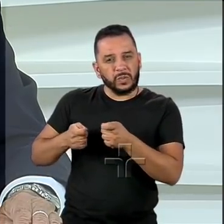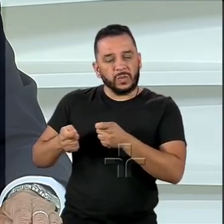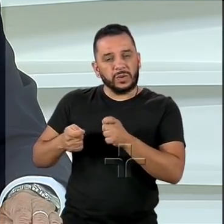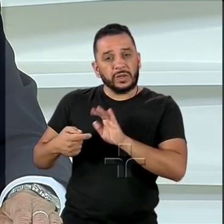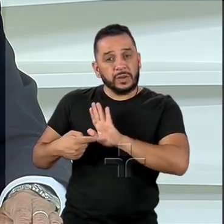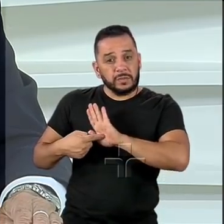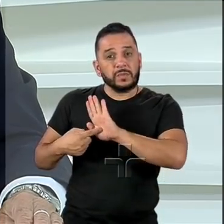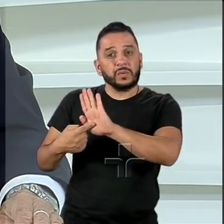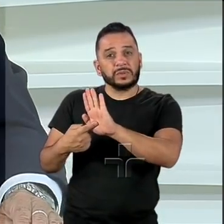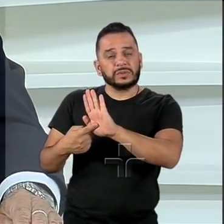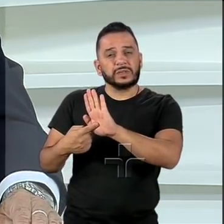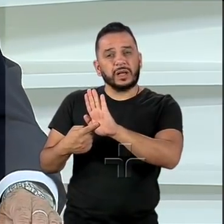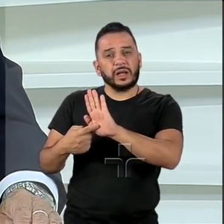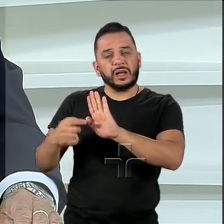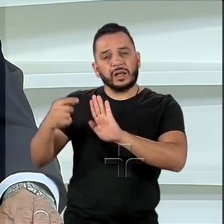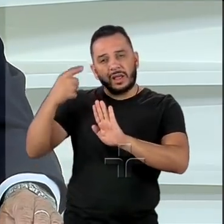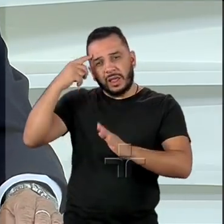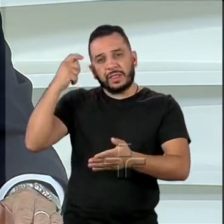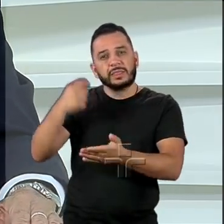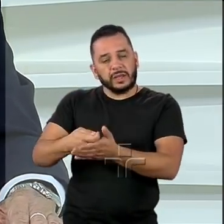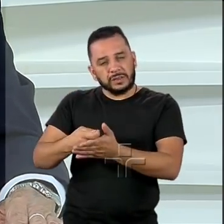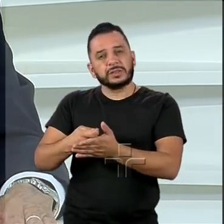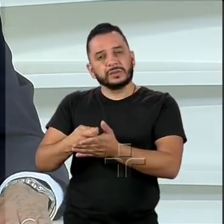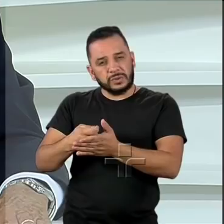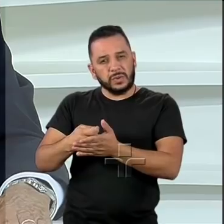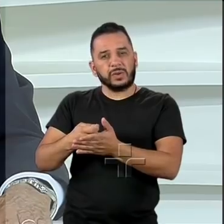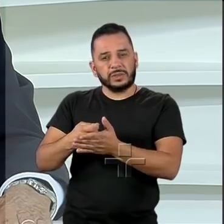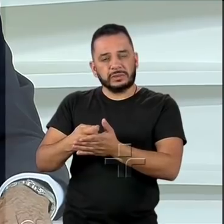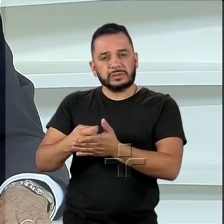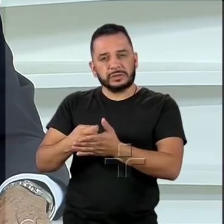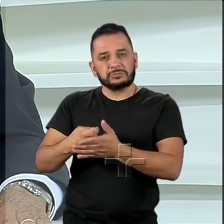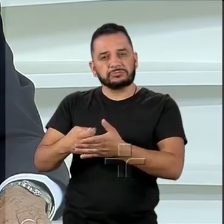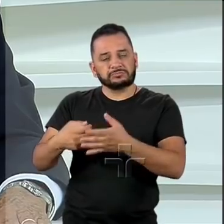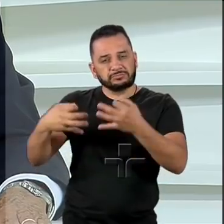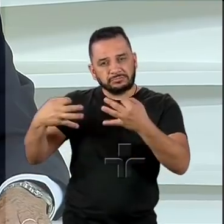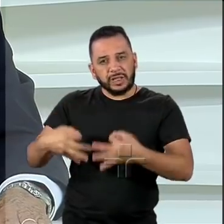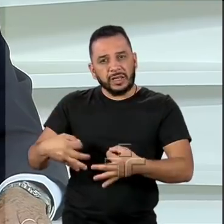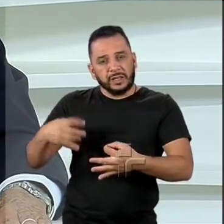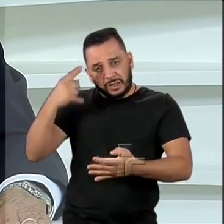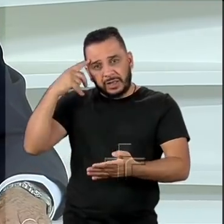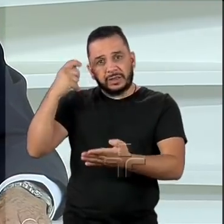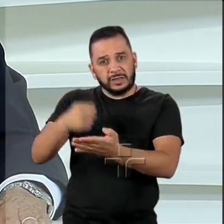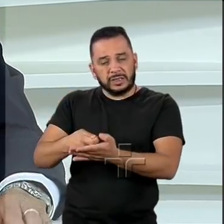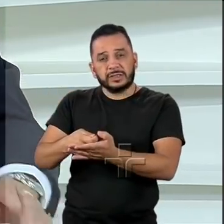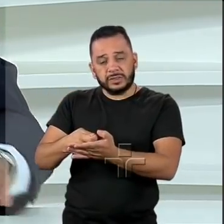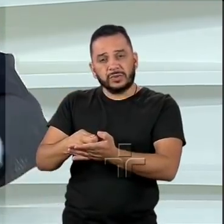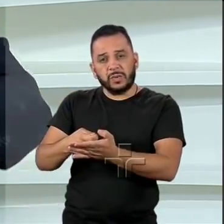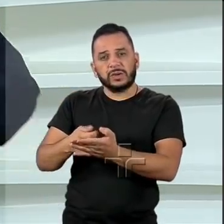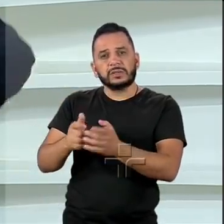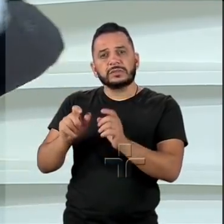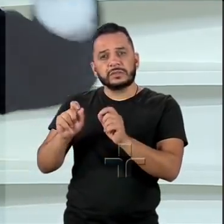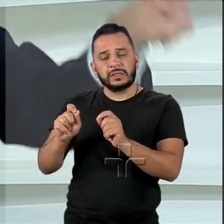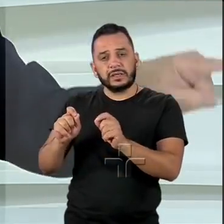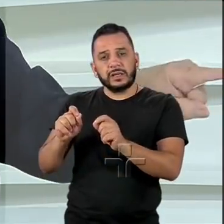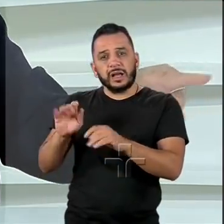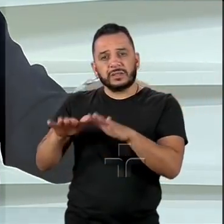apresentar decisões monocráticas, muitas vezes em desacordo com o pensamento da